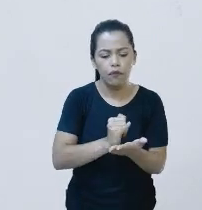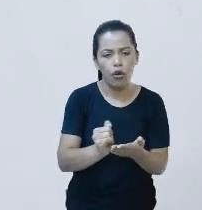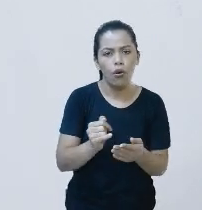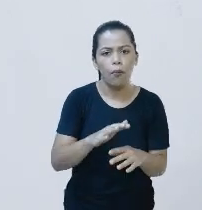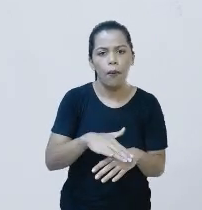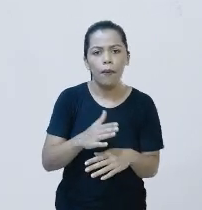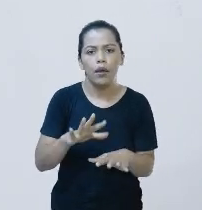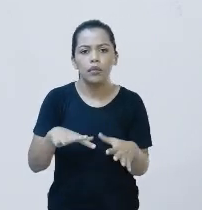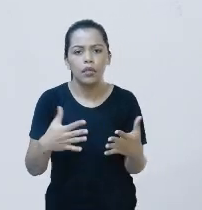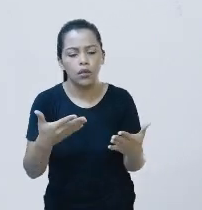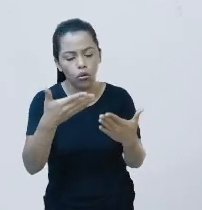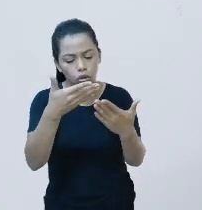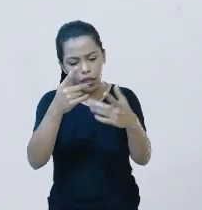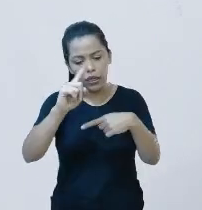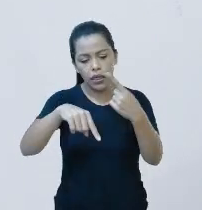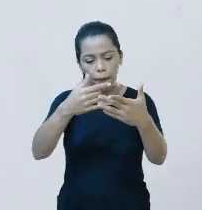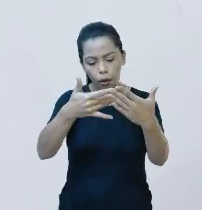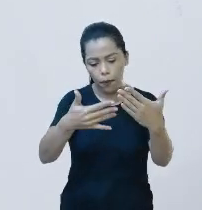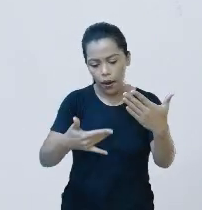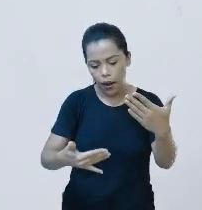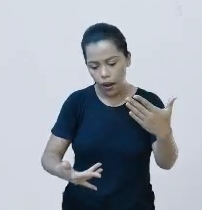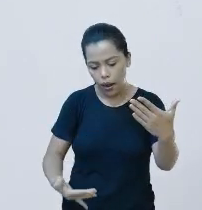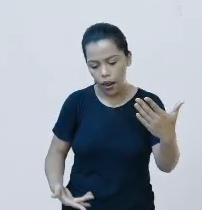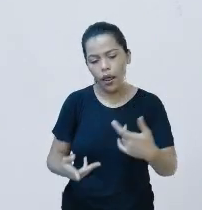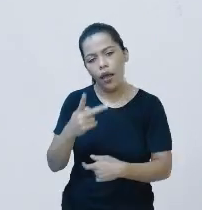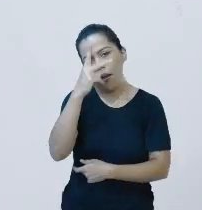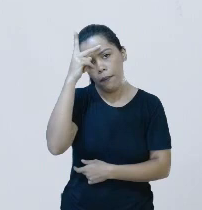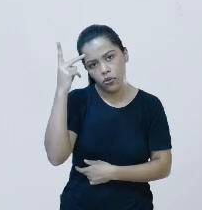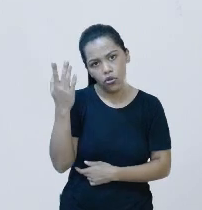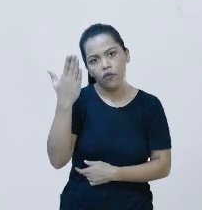decorrer da notícia, que é o corpo da notícia, a